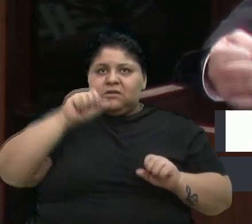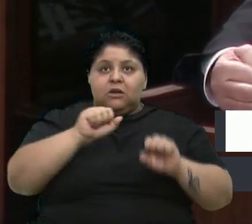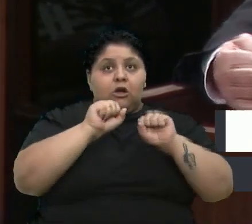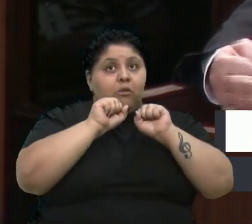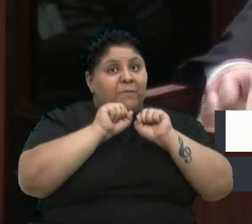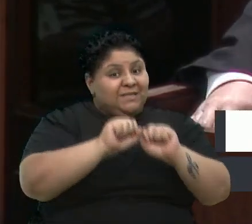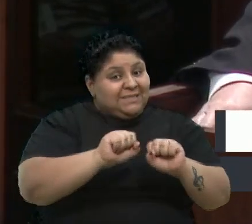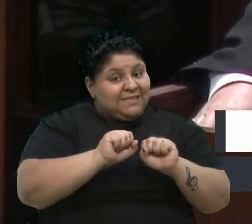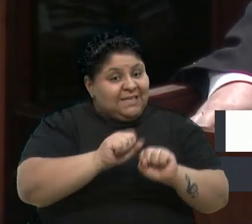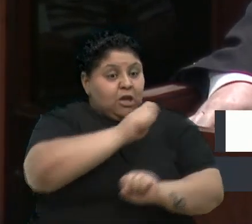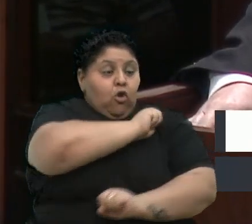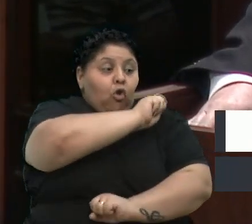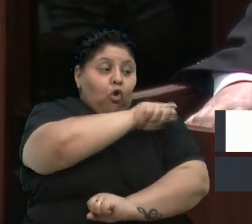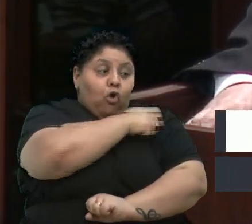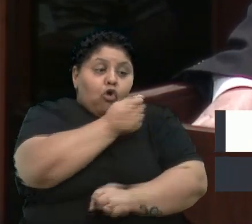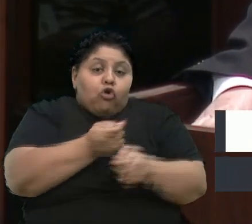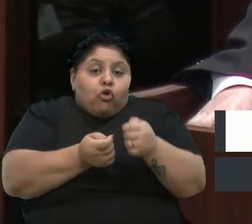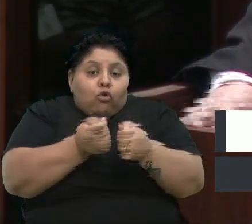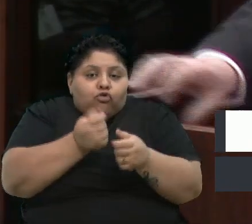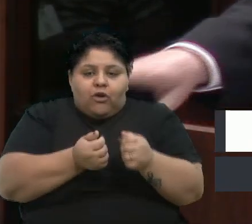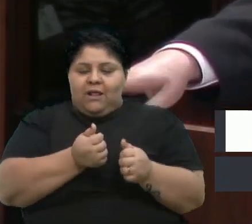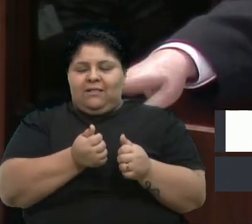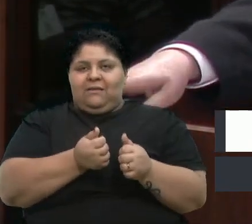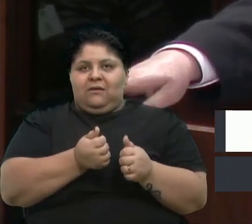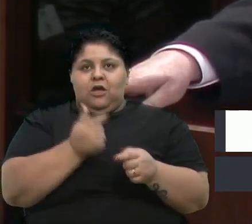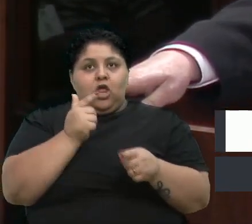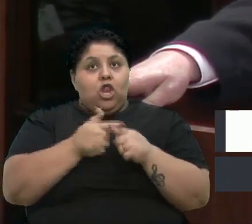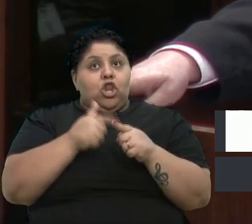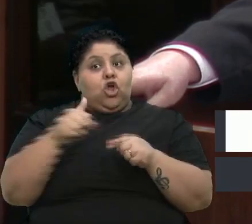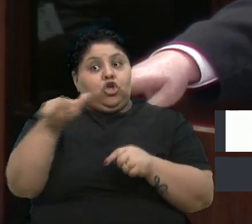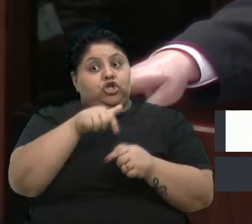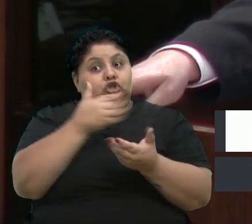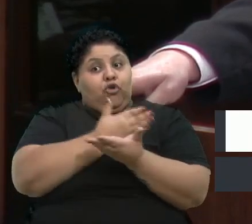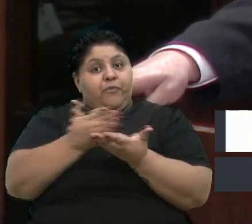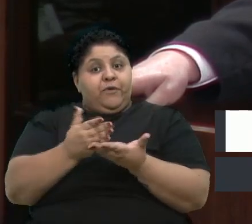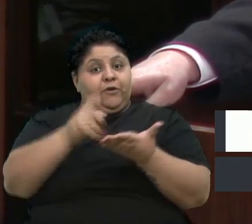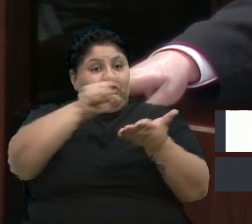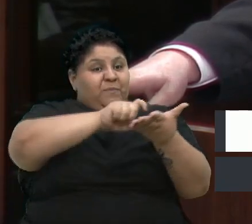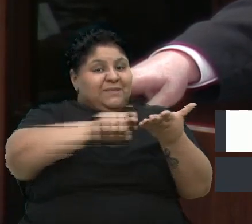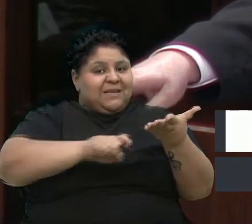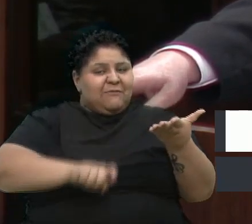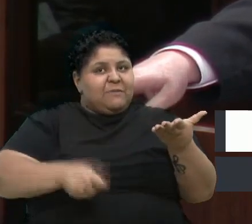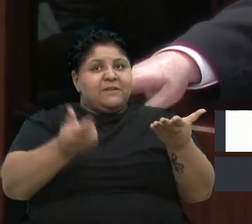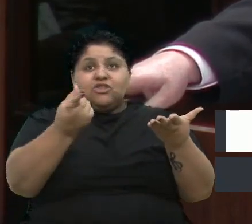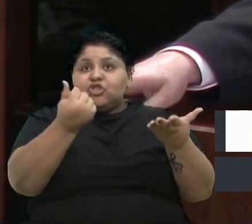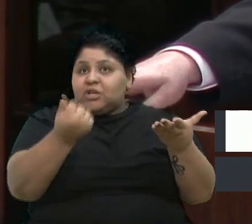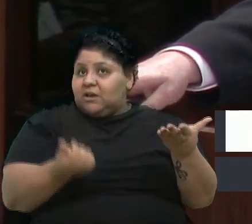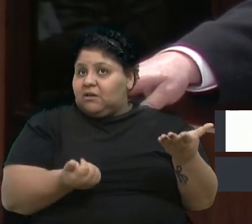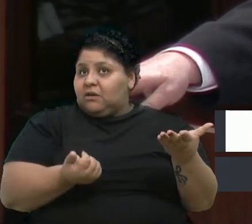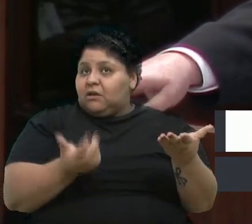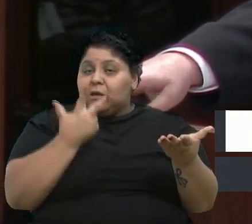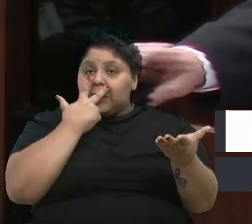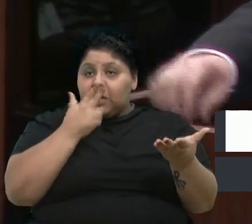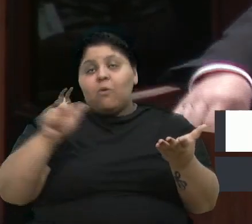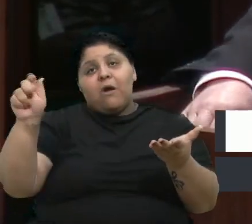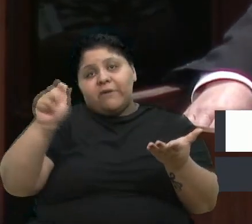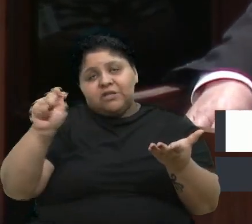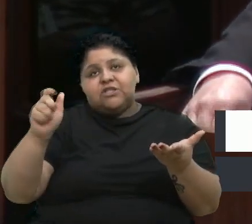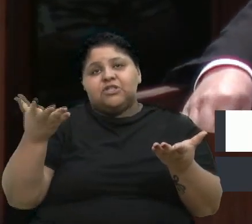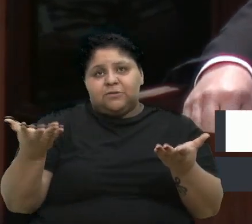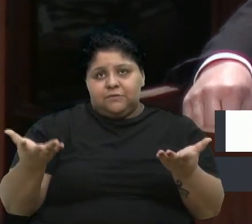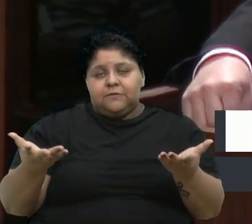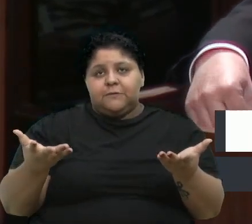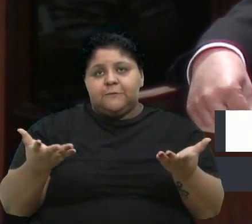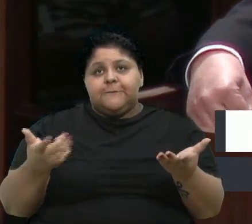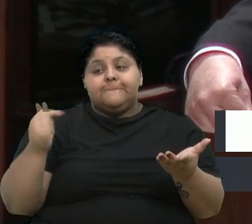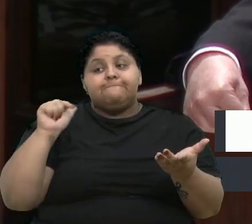déficit fiscal controlado, porque senão nós vamos ter que começar a imprimir dinheiro, assim como a Argentina.